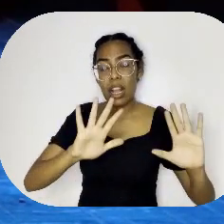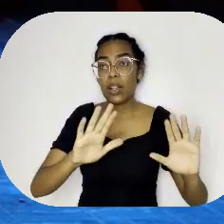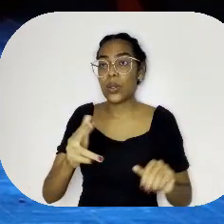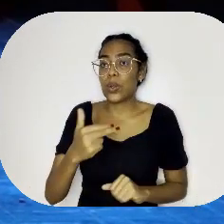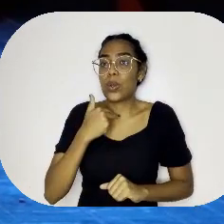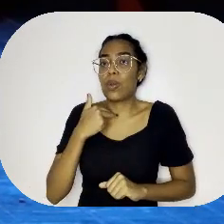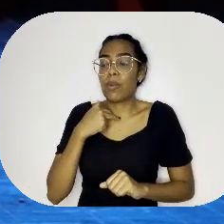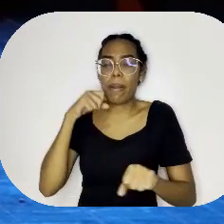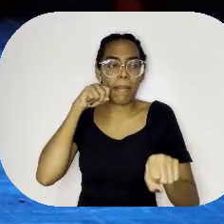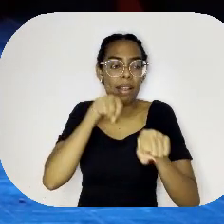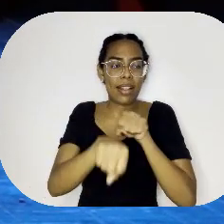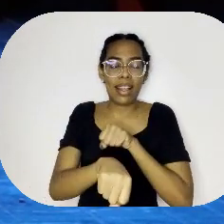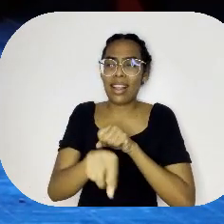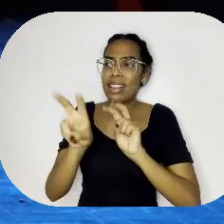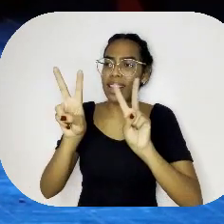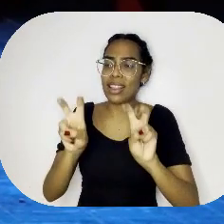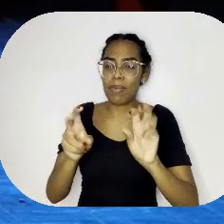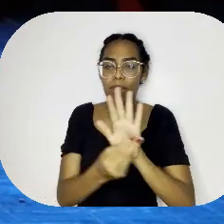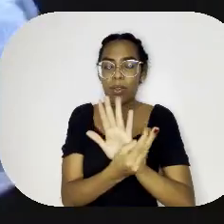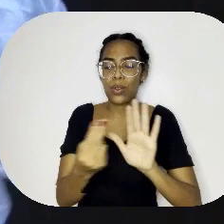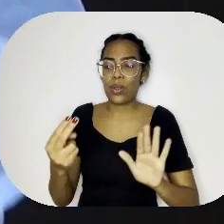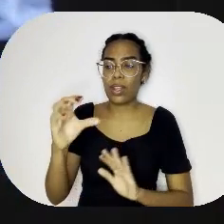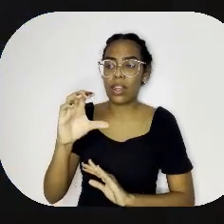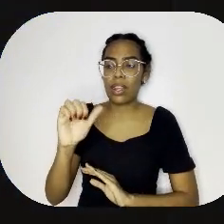Se Mate, do Carlos Drummond de Andrade?